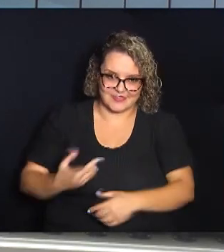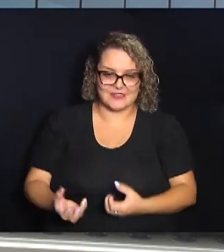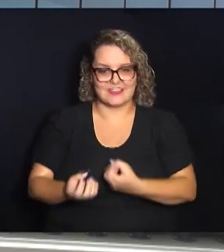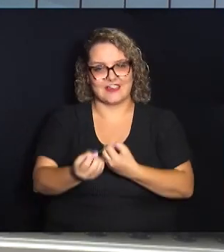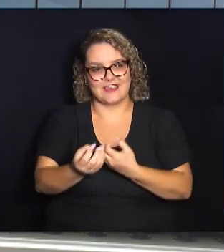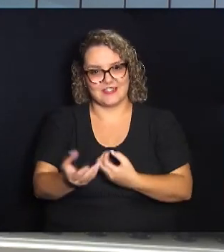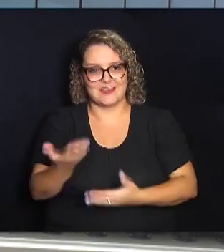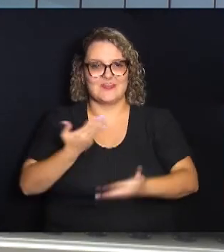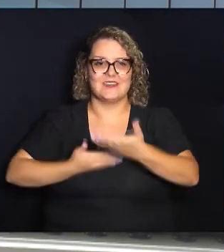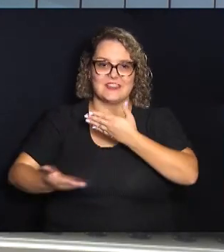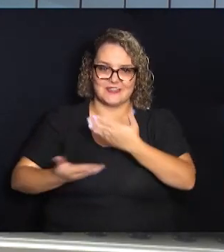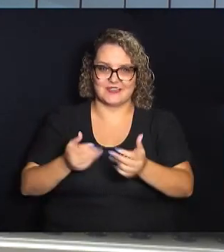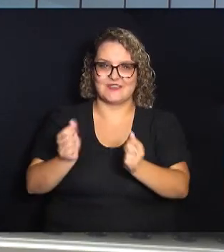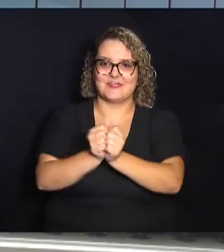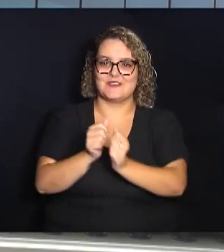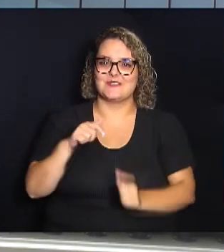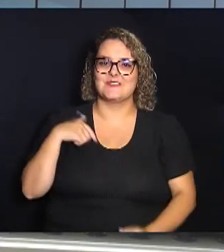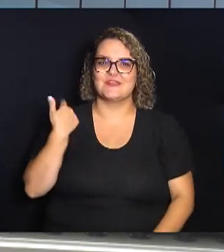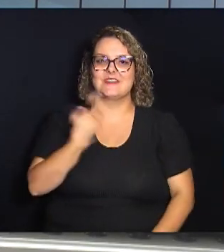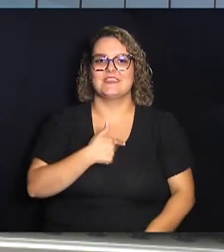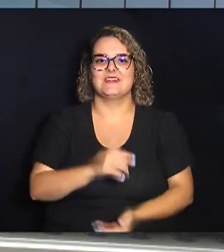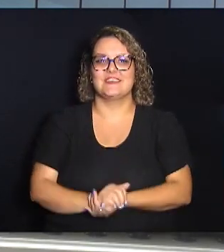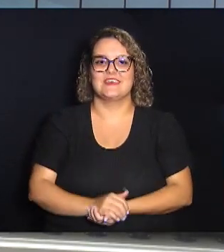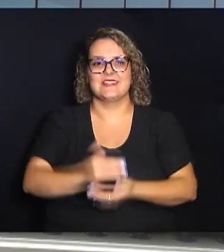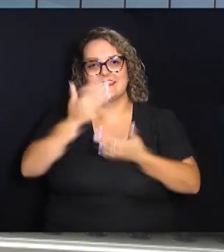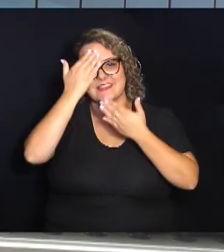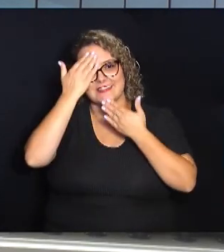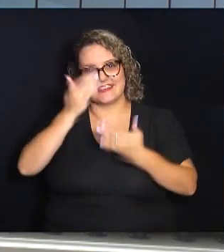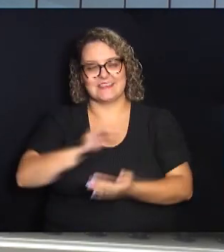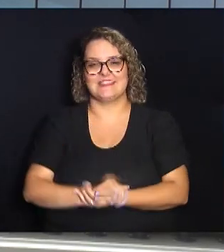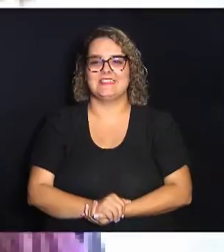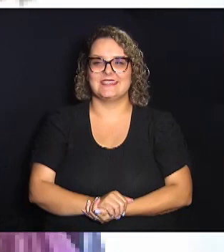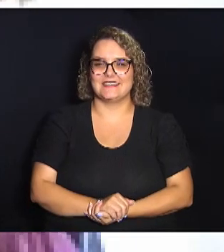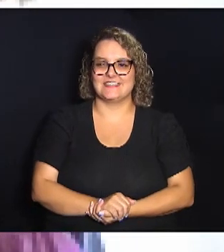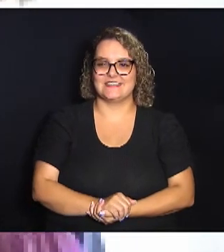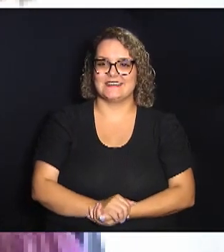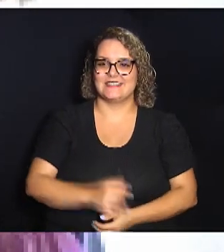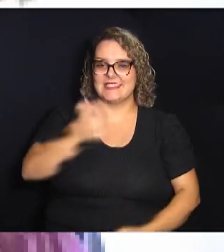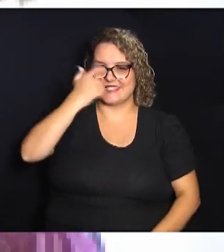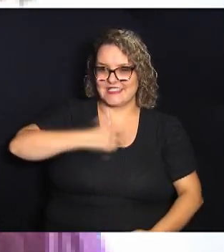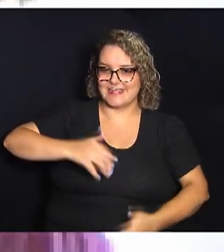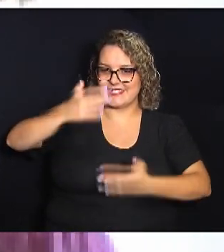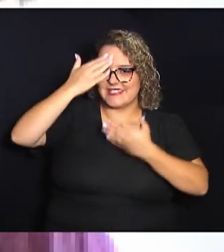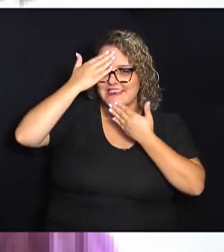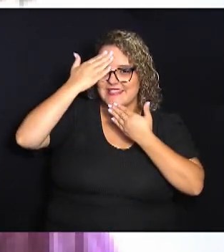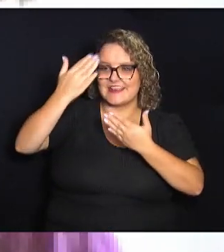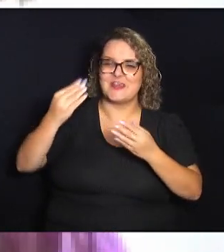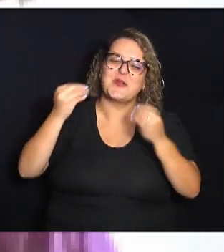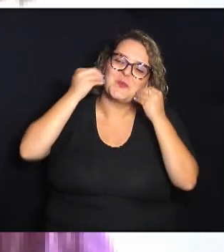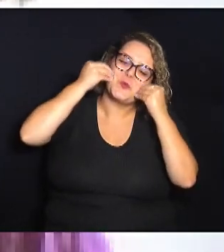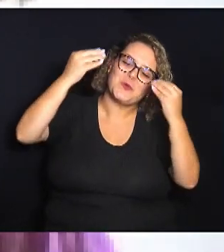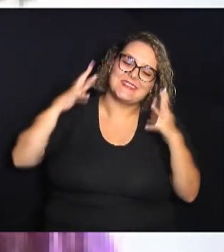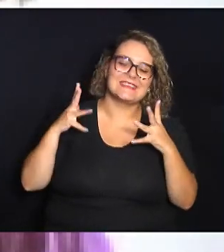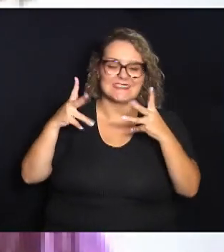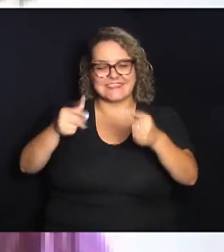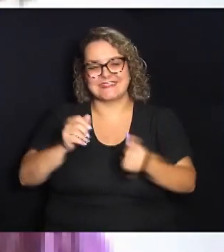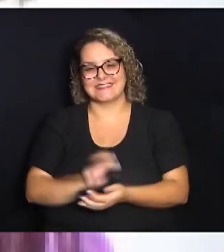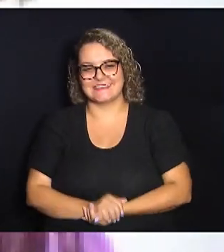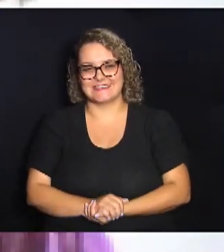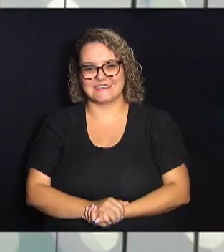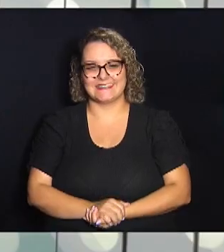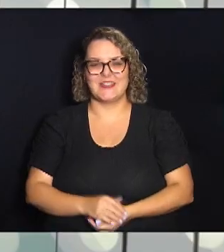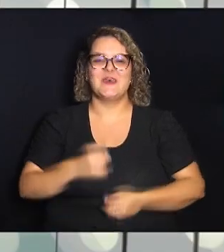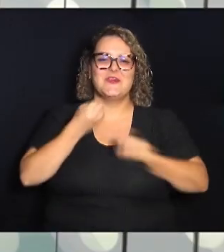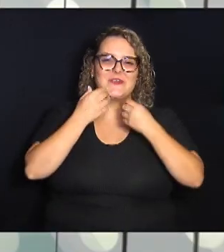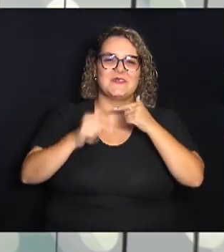informações compartilhadas aqui conosco. Muito obrigada. Eu que agradeço. Beijão para todo mundo. Bom